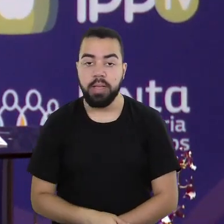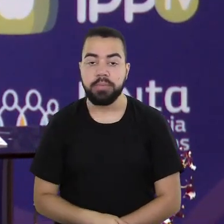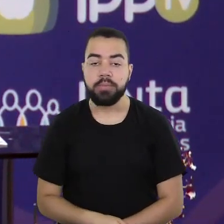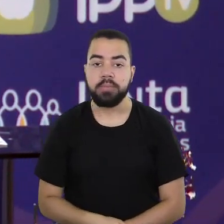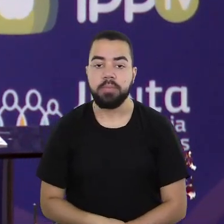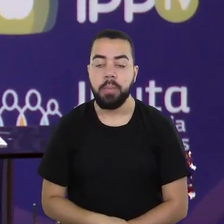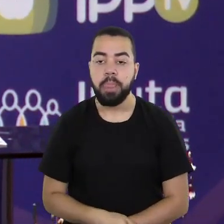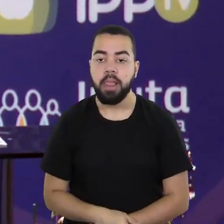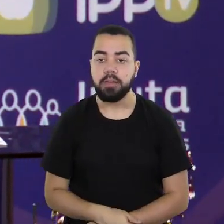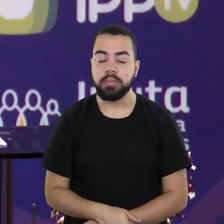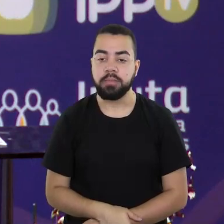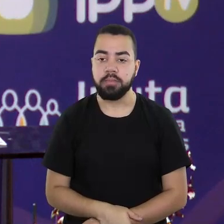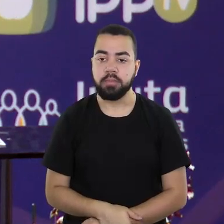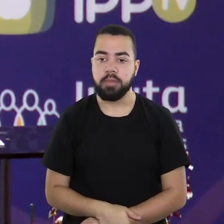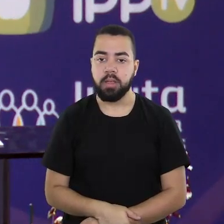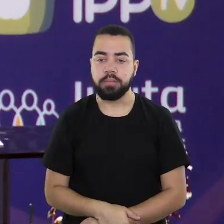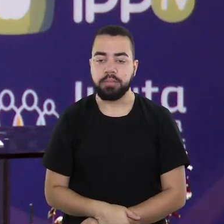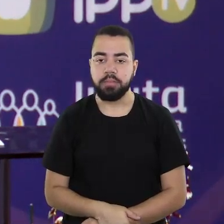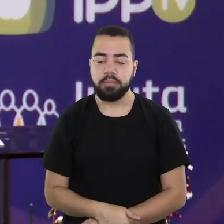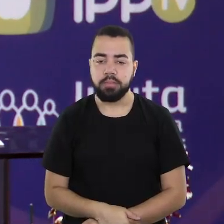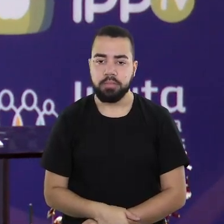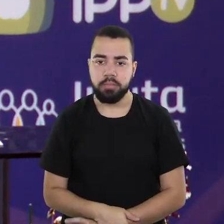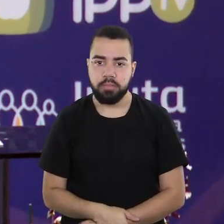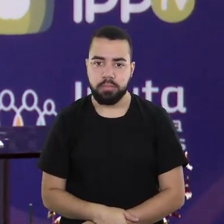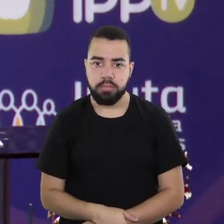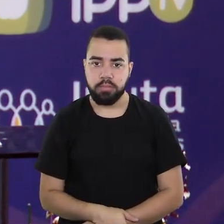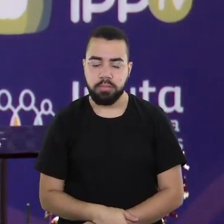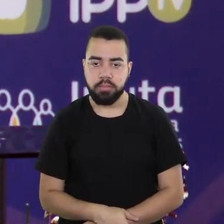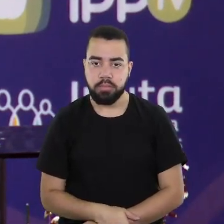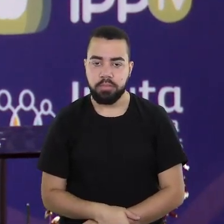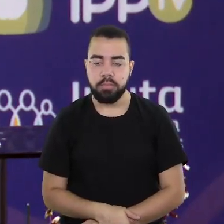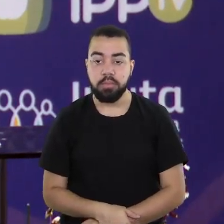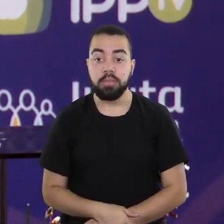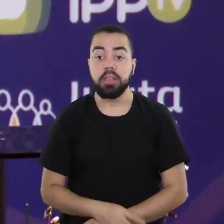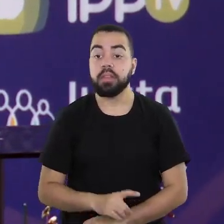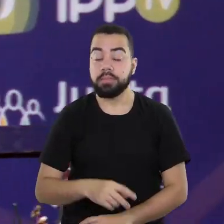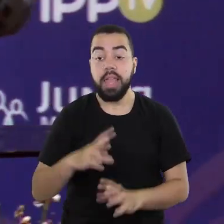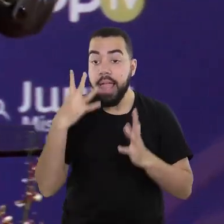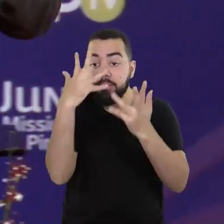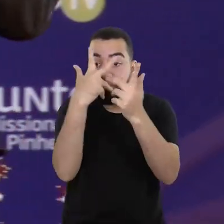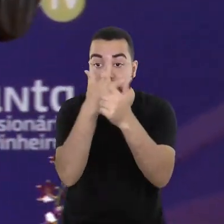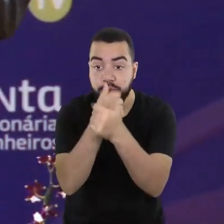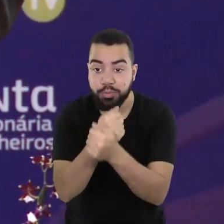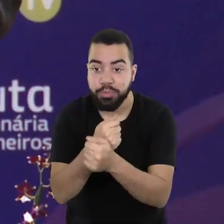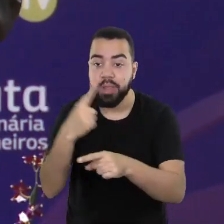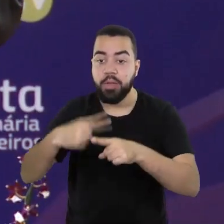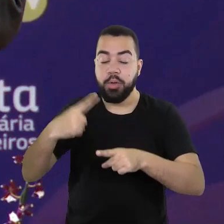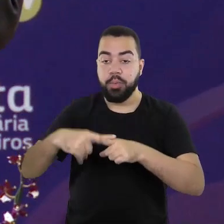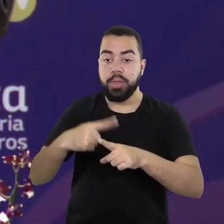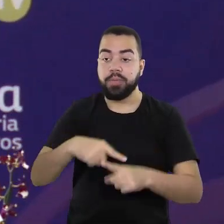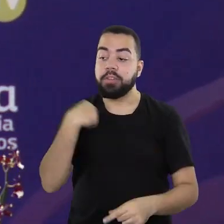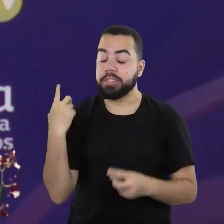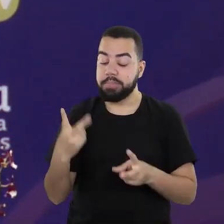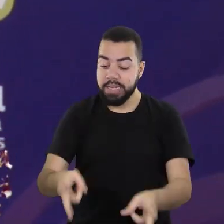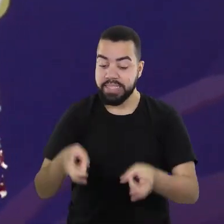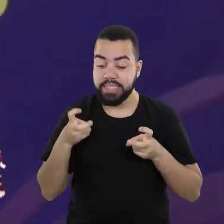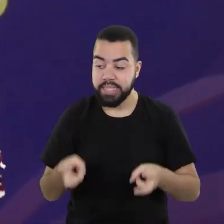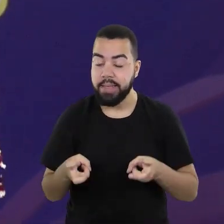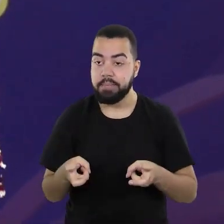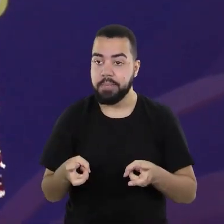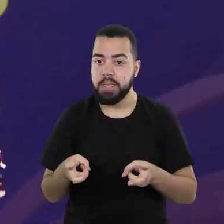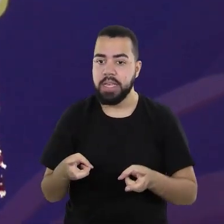Primeiro porque sabe que ninguém aqui pode resolver o problema do outro sem ter a ajuda do outro, sem gastar aquilo que é